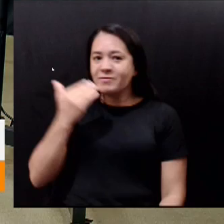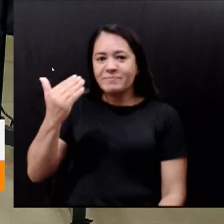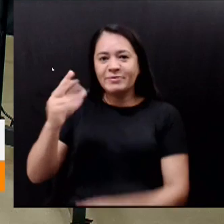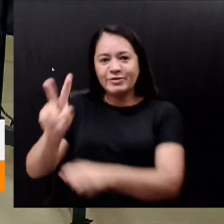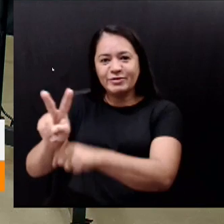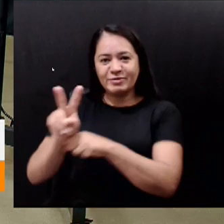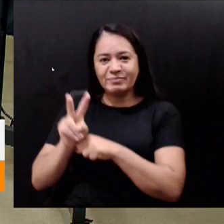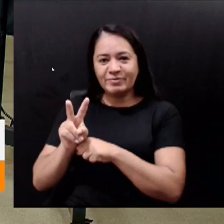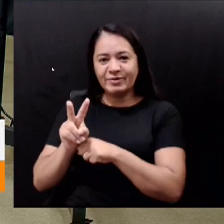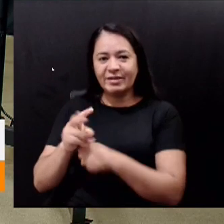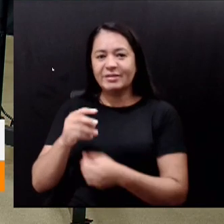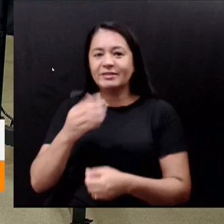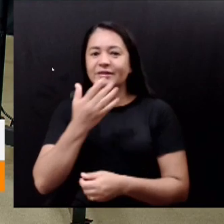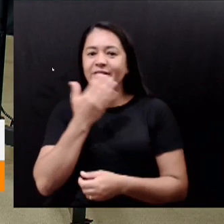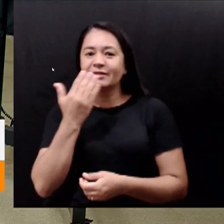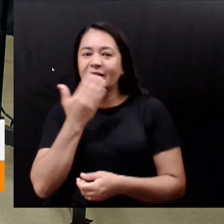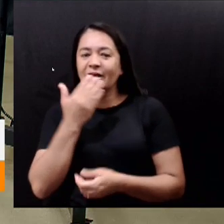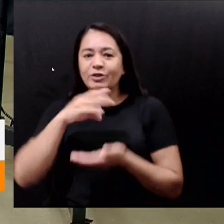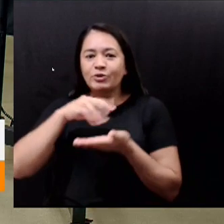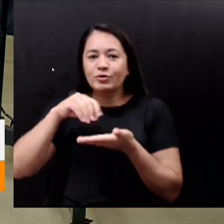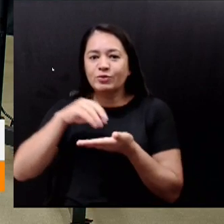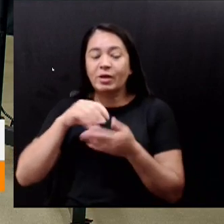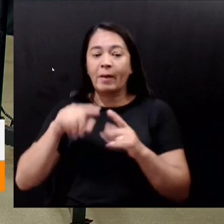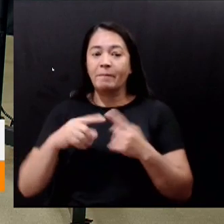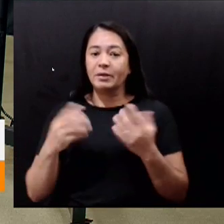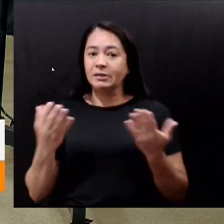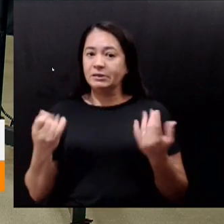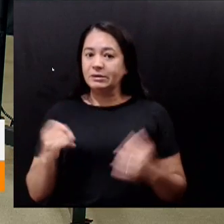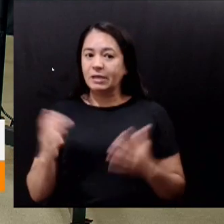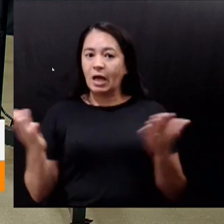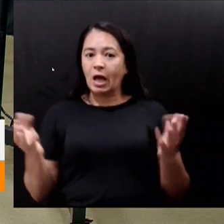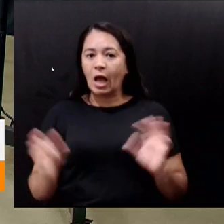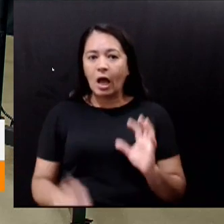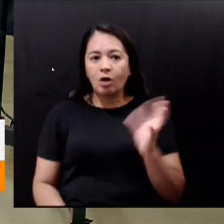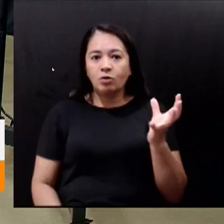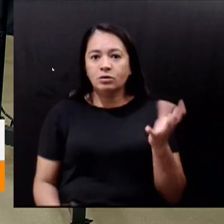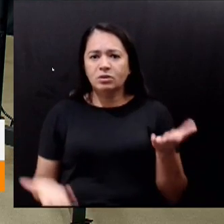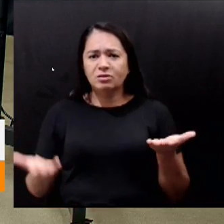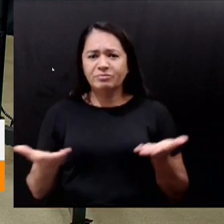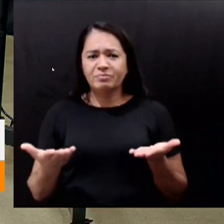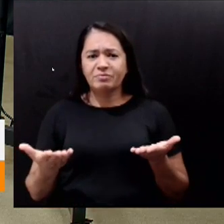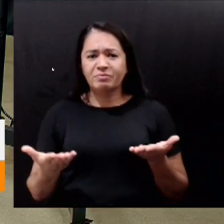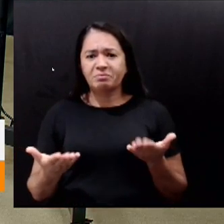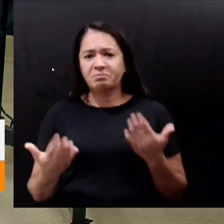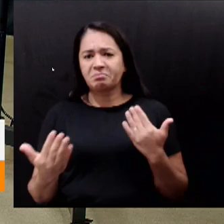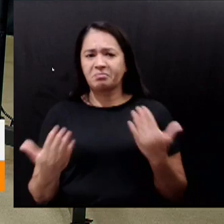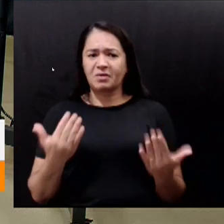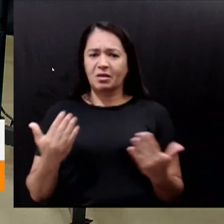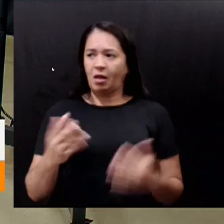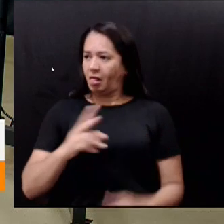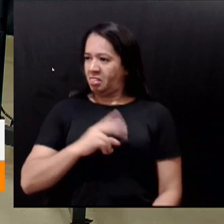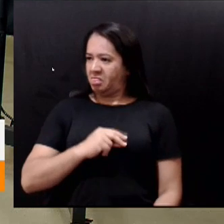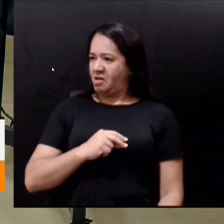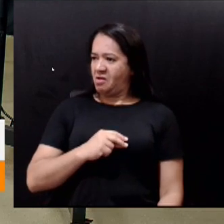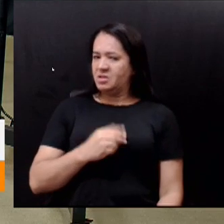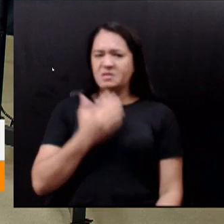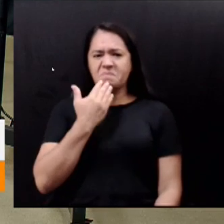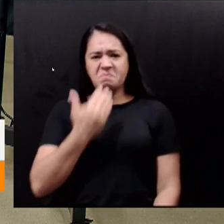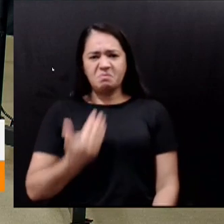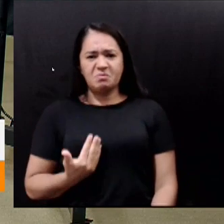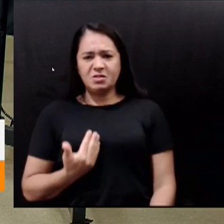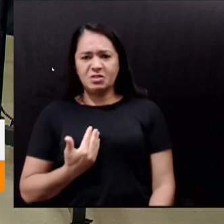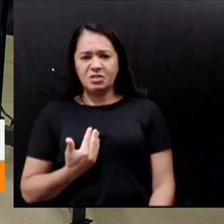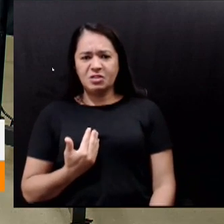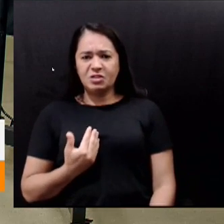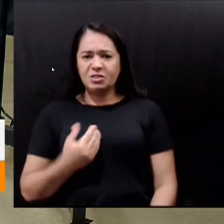hoje, caso isso aconteça, pode ser encarado como, nossa, vem me pedir uma xícara de açúcar. Não